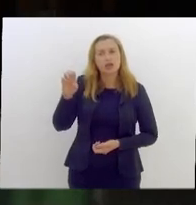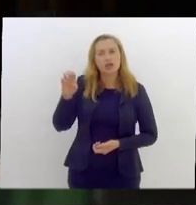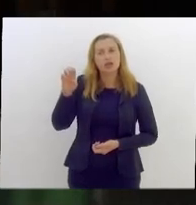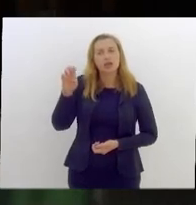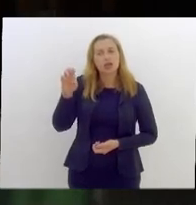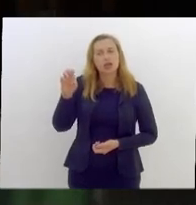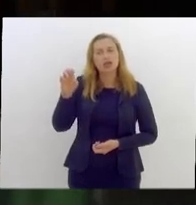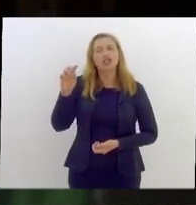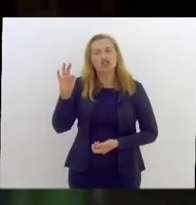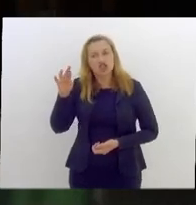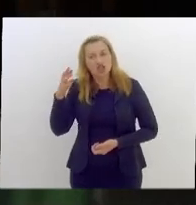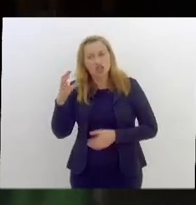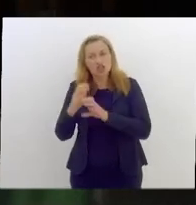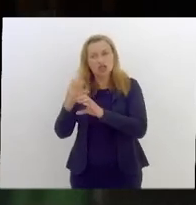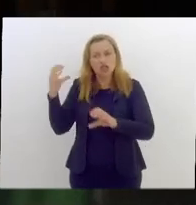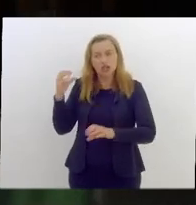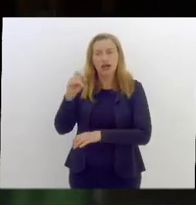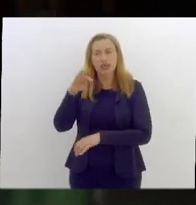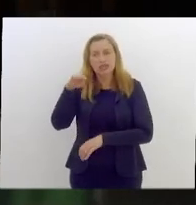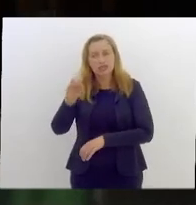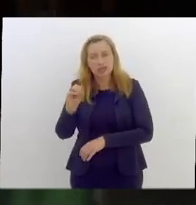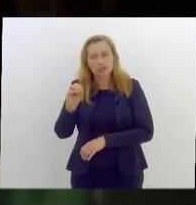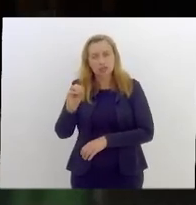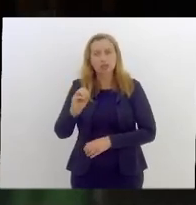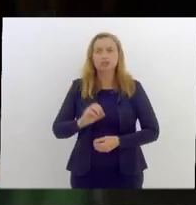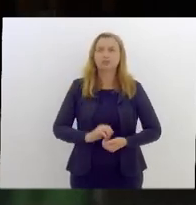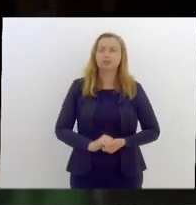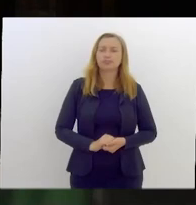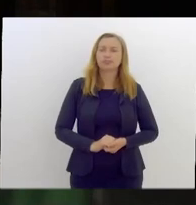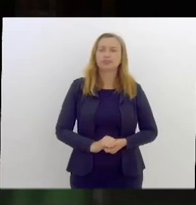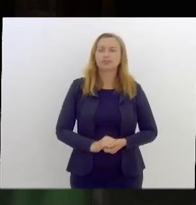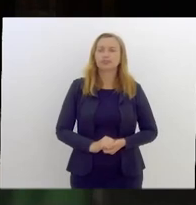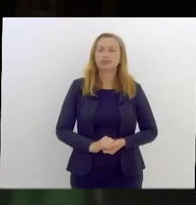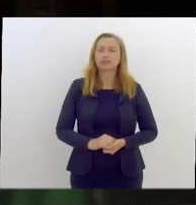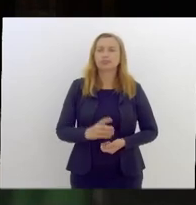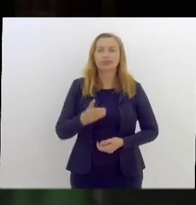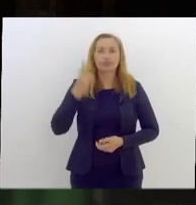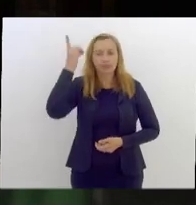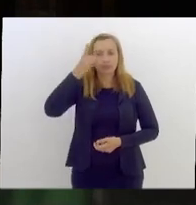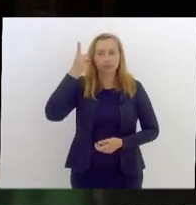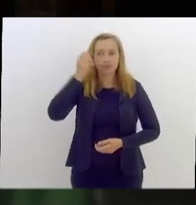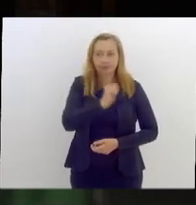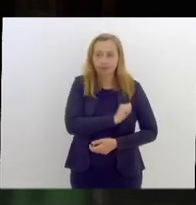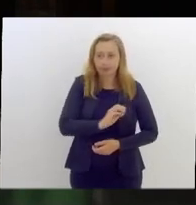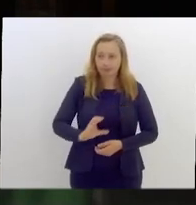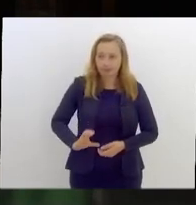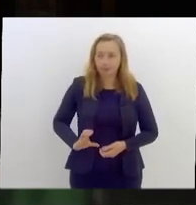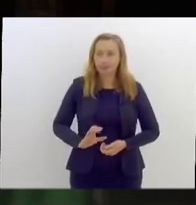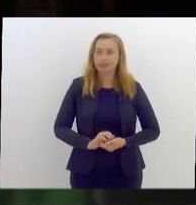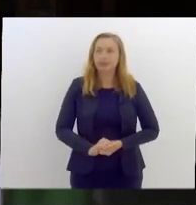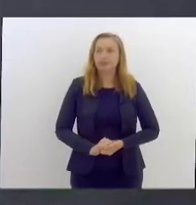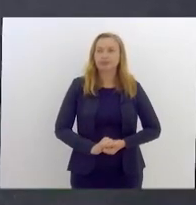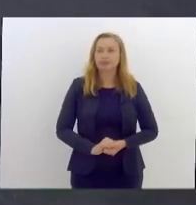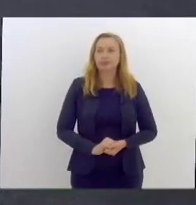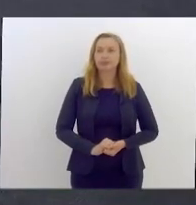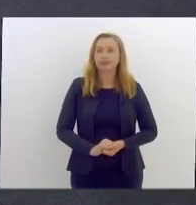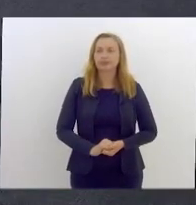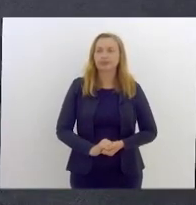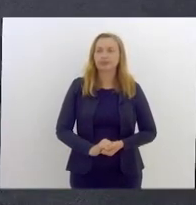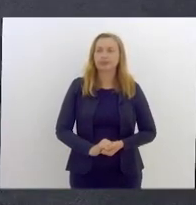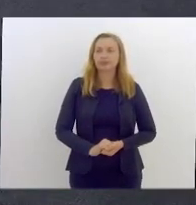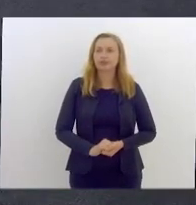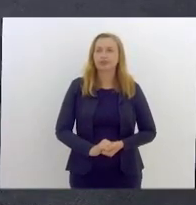Brigadeiro Engenheiro Alexander de Andrade Santoro, autor, deputado André Siciliano.